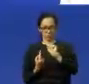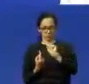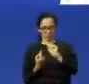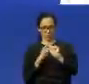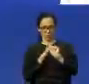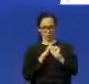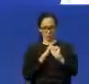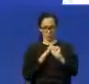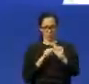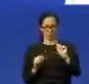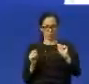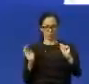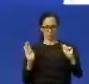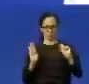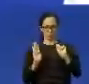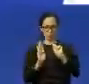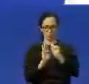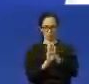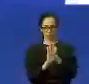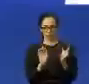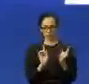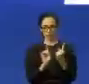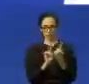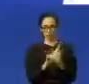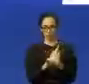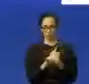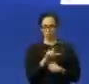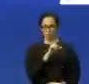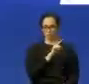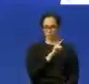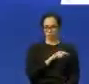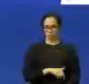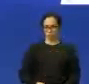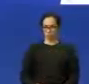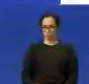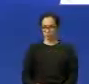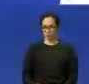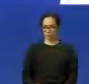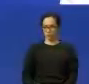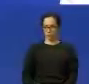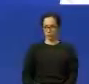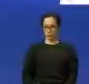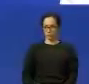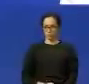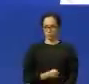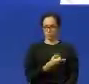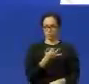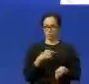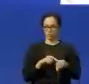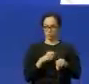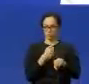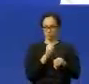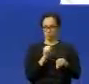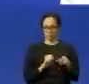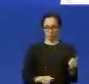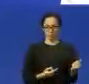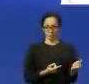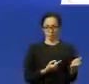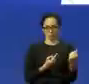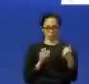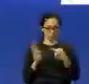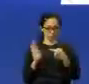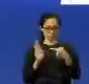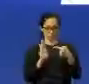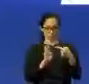nível do mar, ele cruza com o bondinho que havia saído do topo da montanha. Quantos segundos após a partida do bondinho